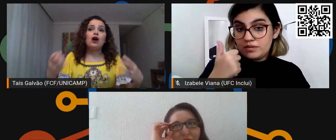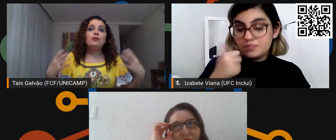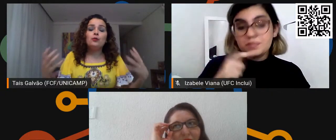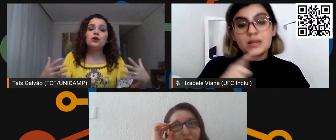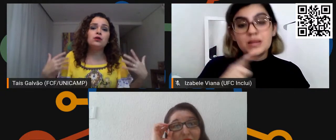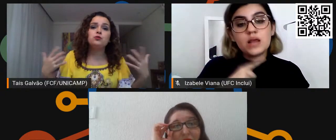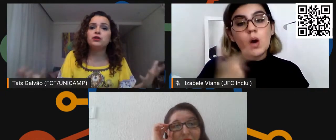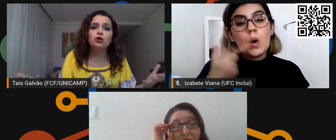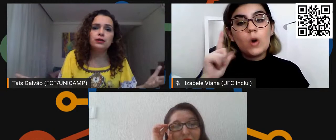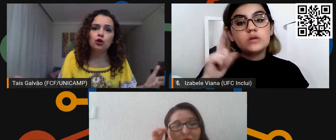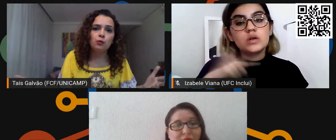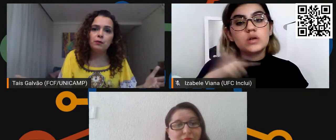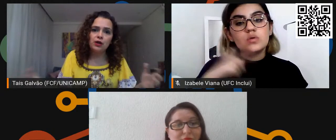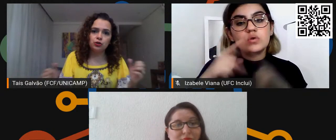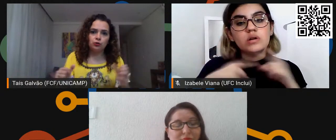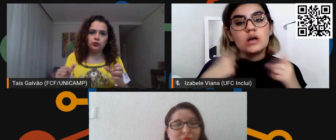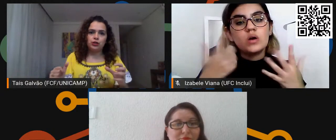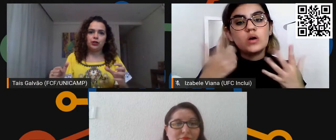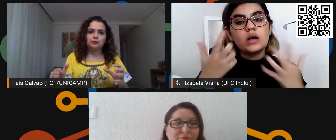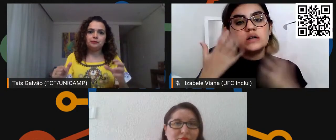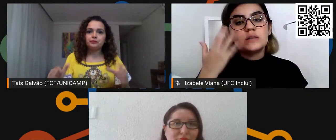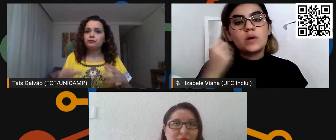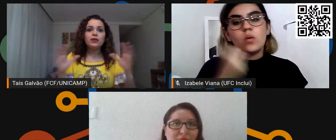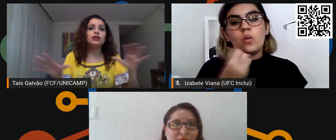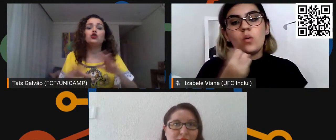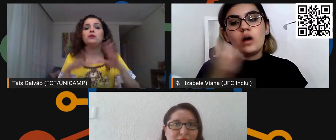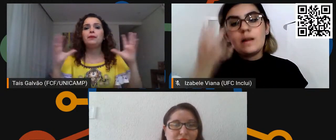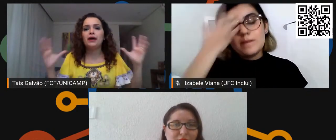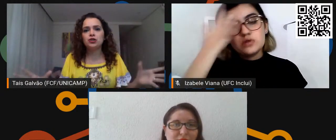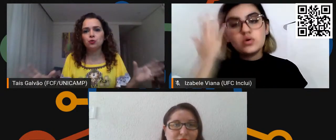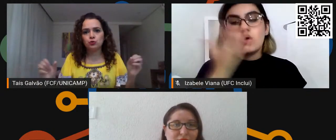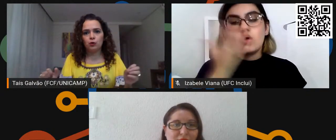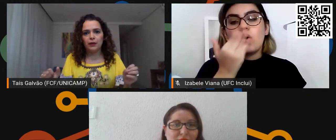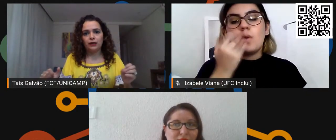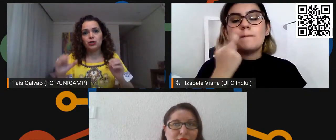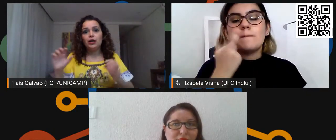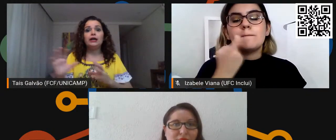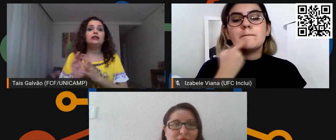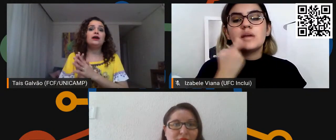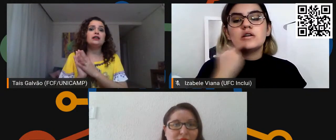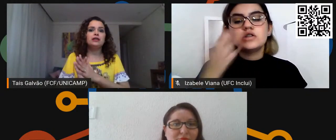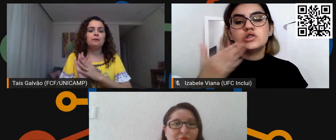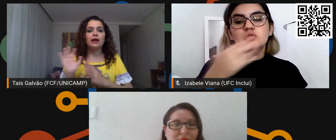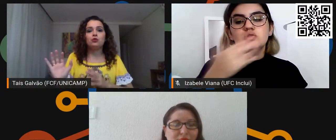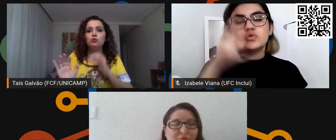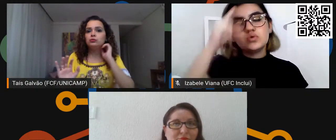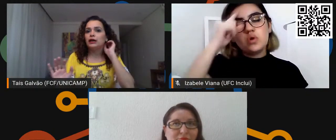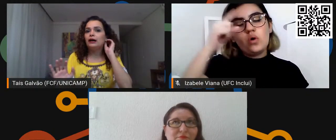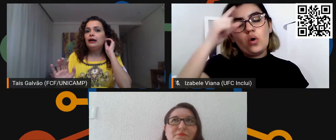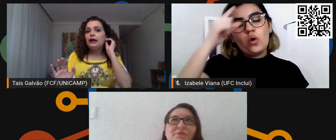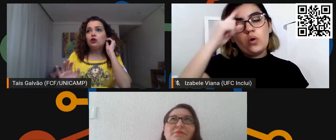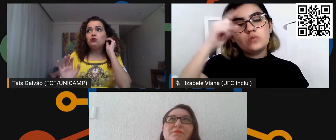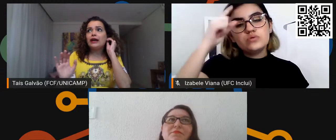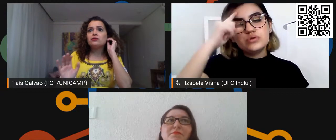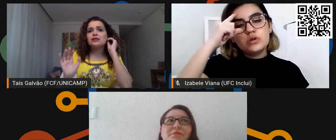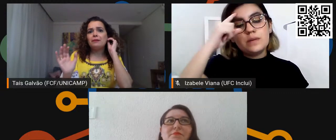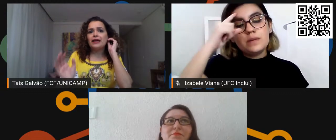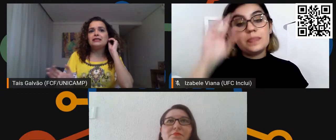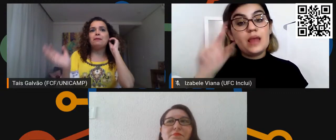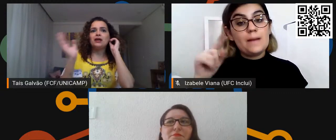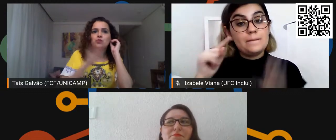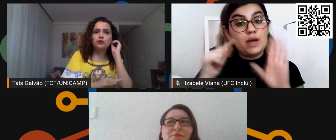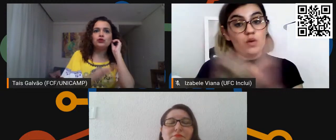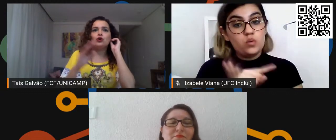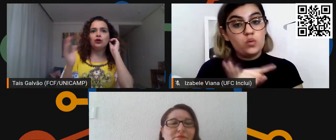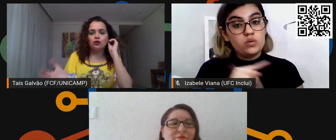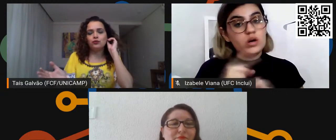saber qual a proporção de pessoas que comem peixe todo dia, que comem peixe usualmente. Então essa minha pergunta, eu não quero